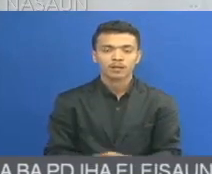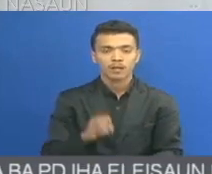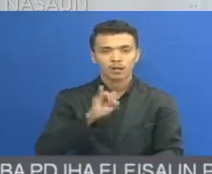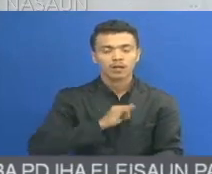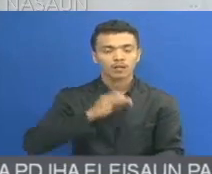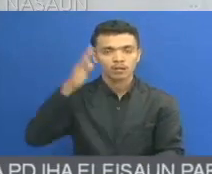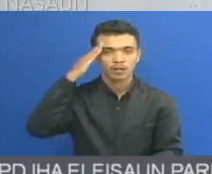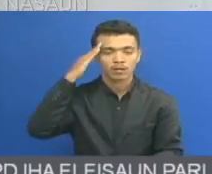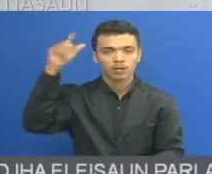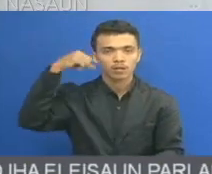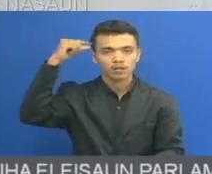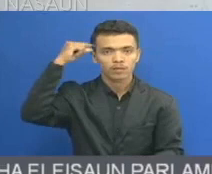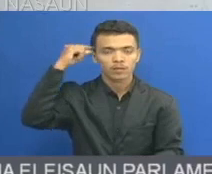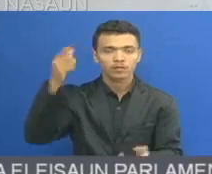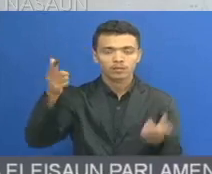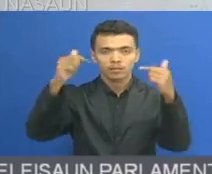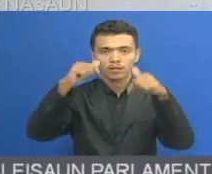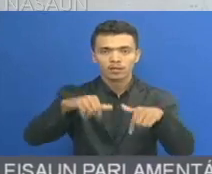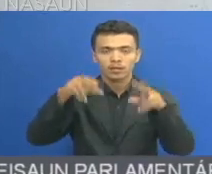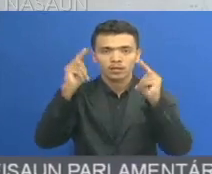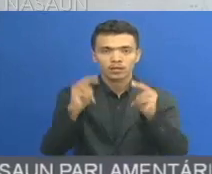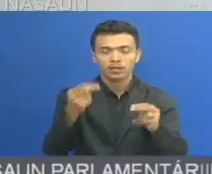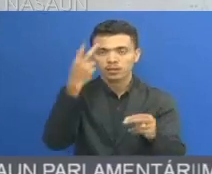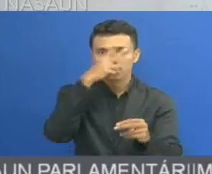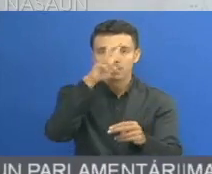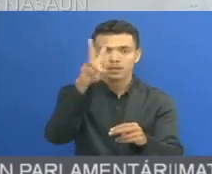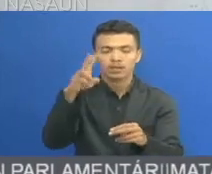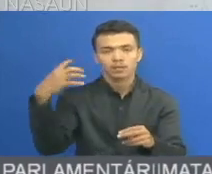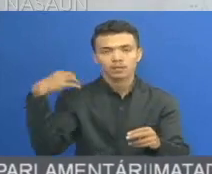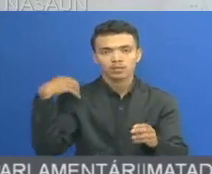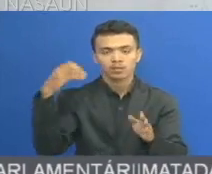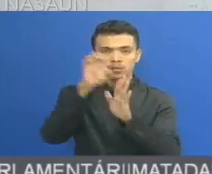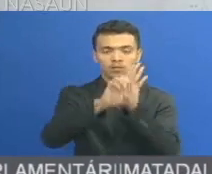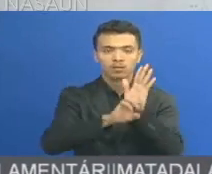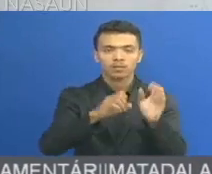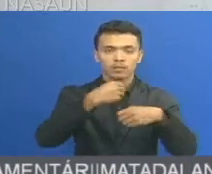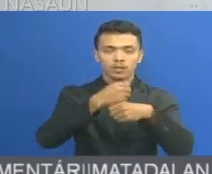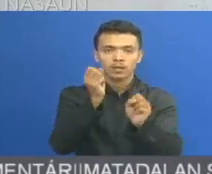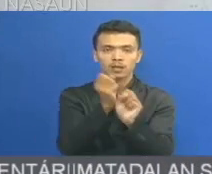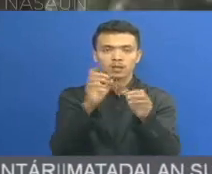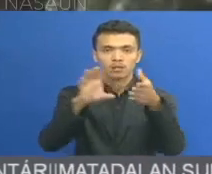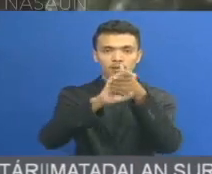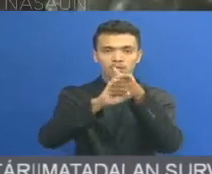que ralo botar a auditoria da instituição Estado, né, bem, que produz cartão